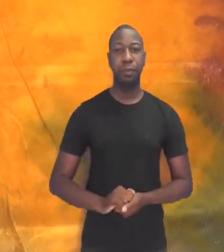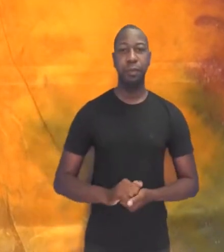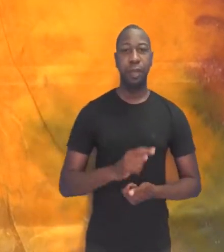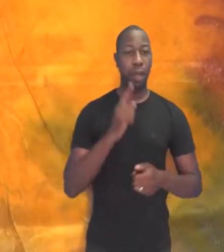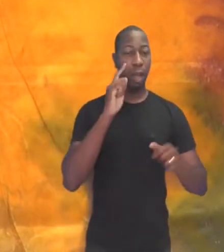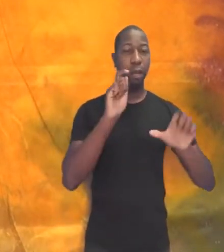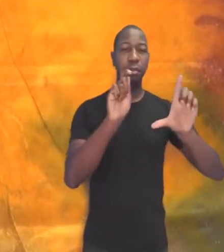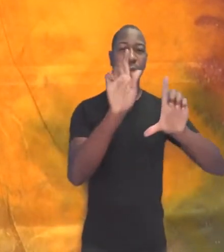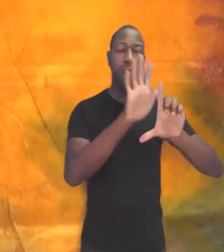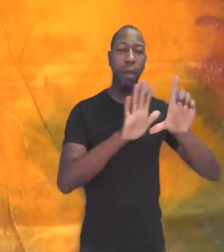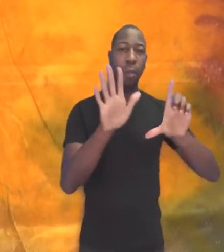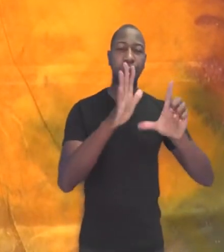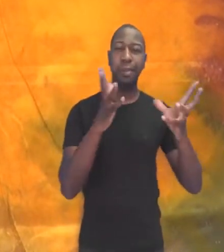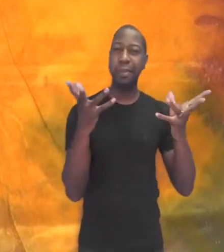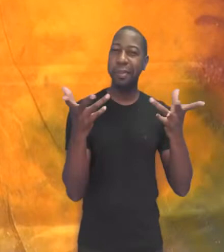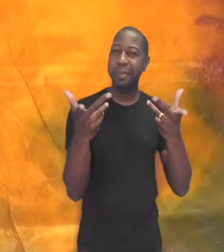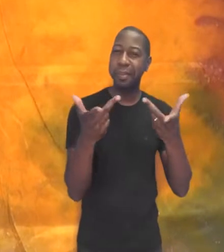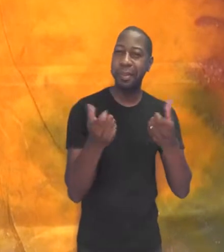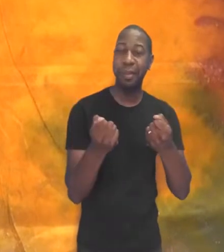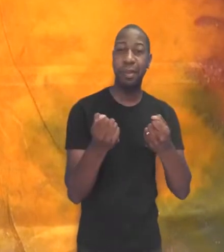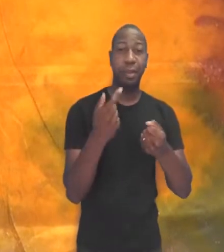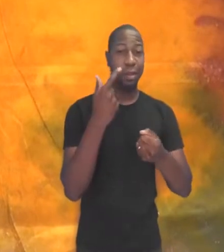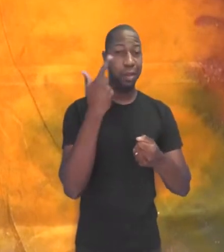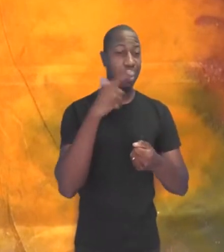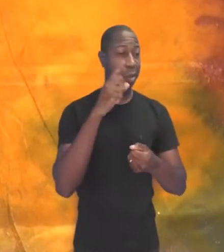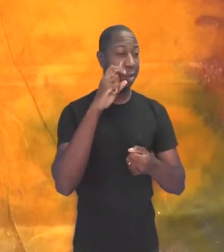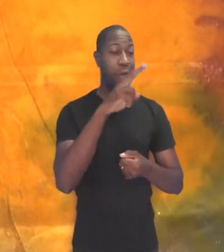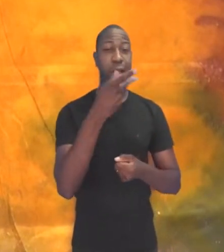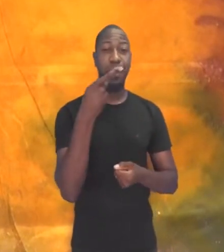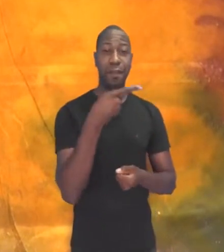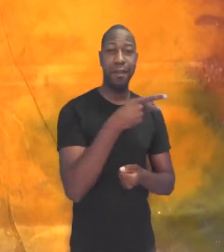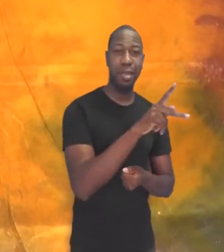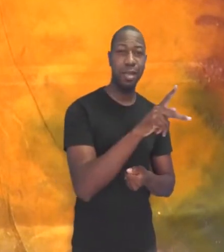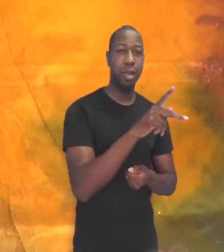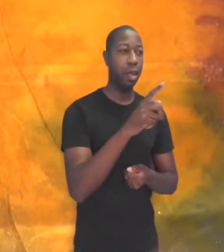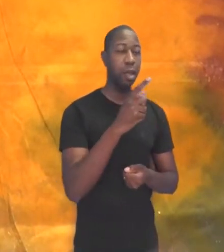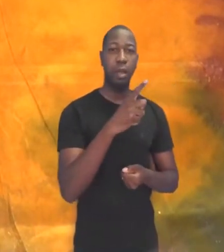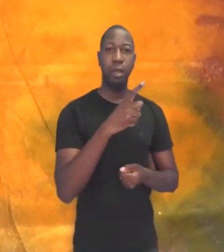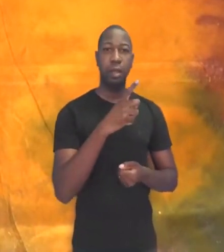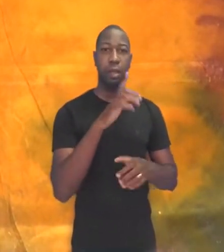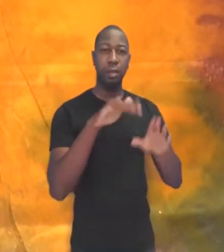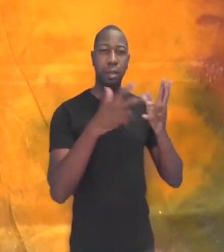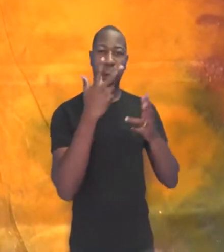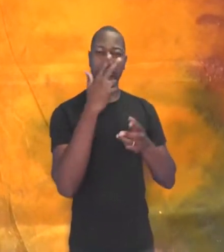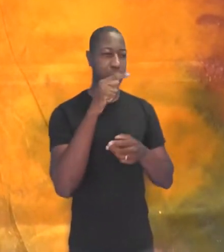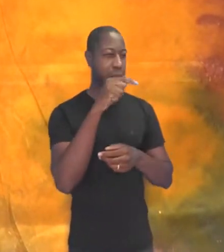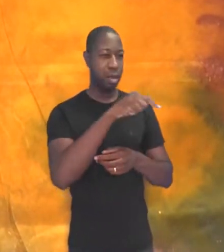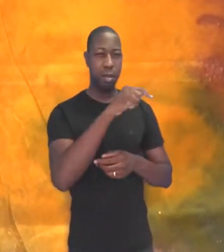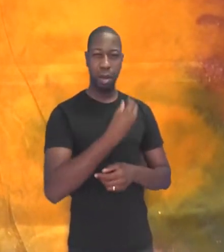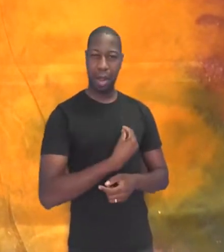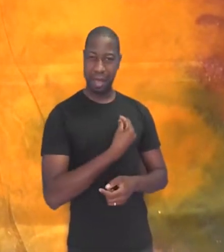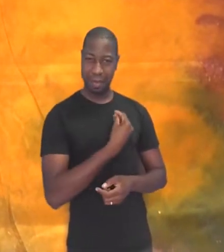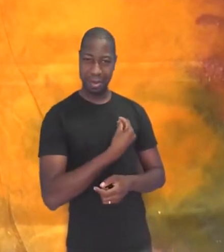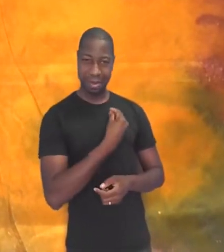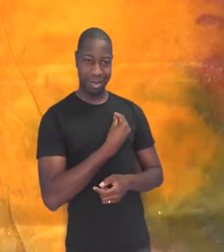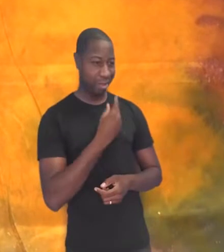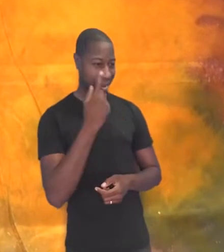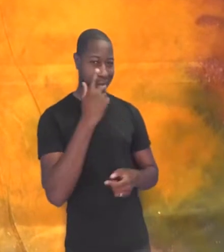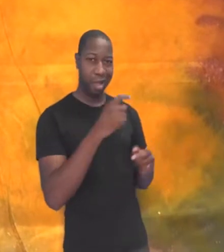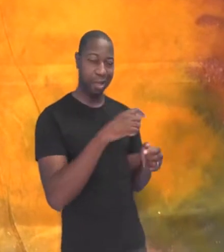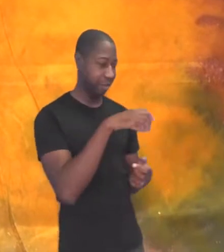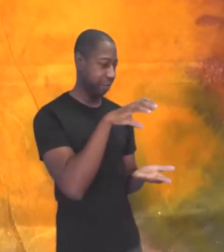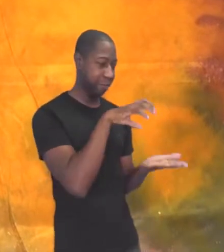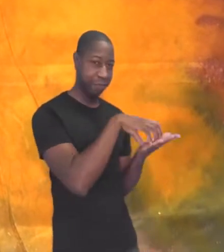pessoas vão poder estar navegando por todos os ambientes, porque a gente fez uma réplica do que a gente faz normalmente na feira